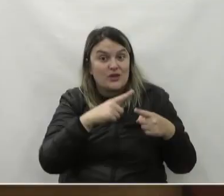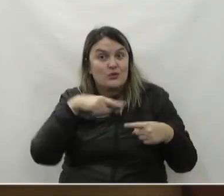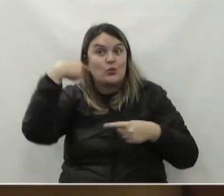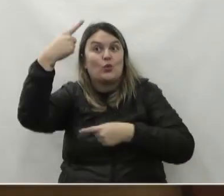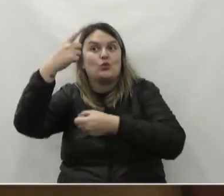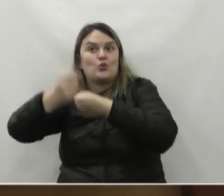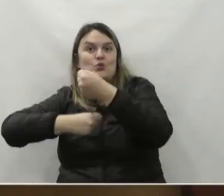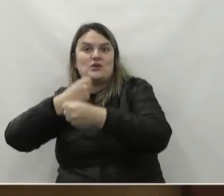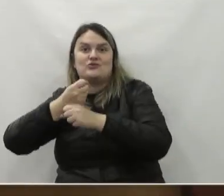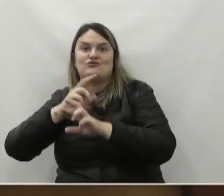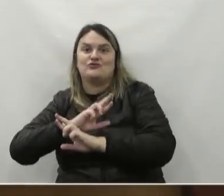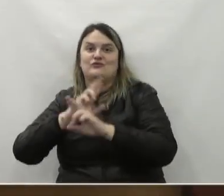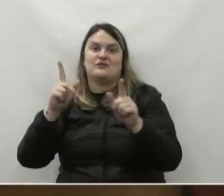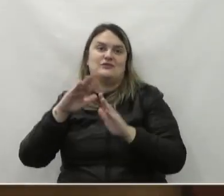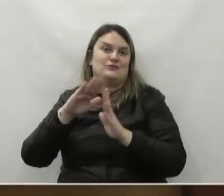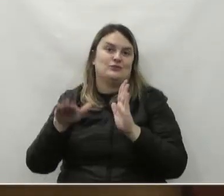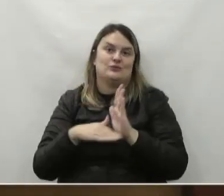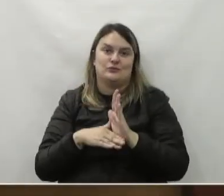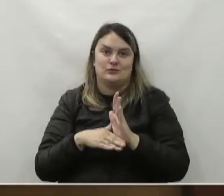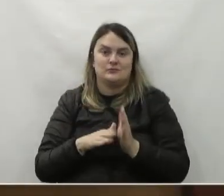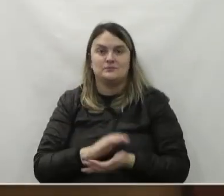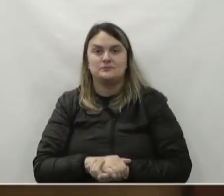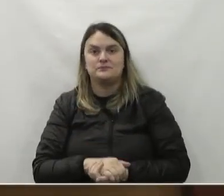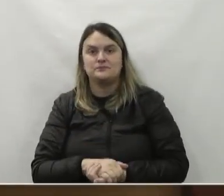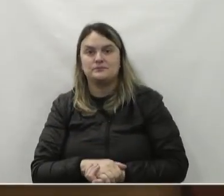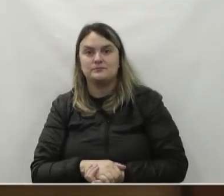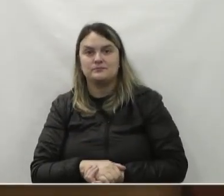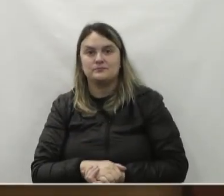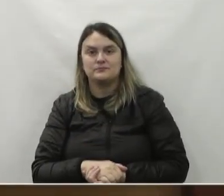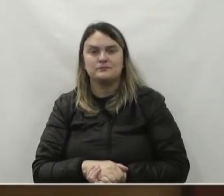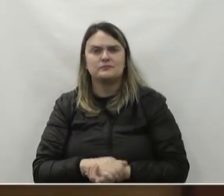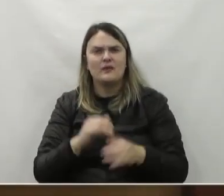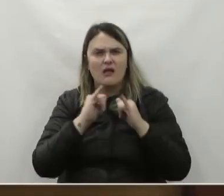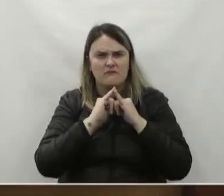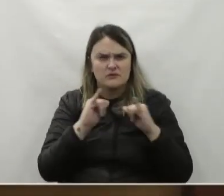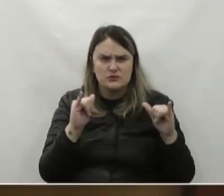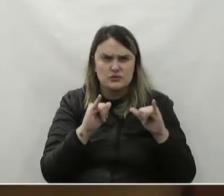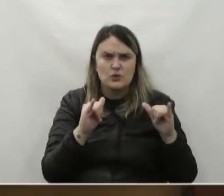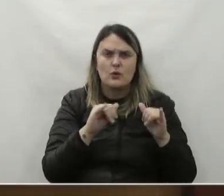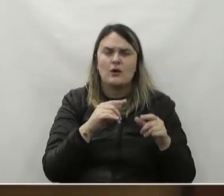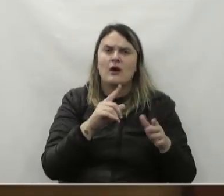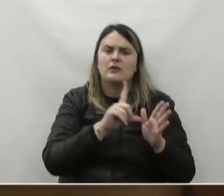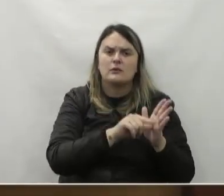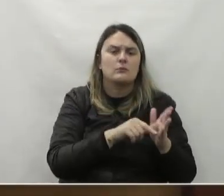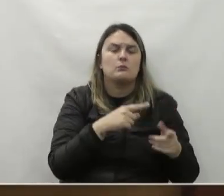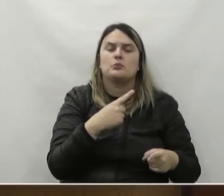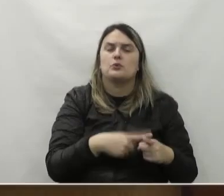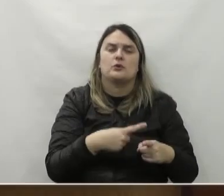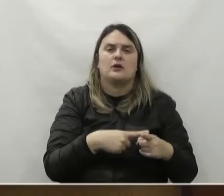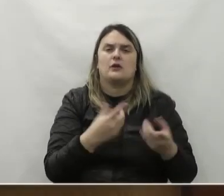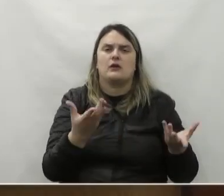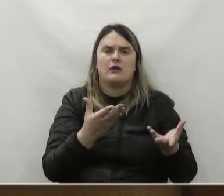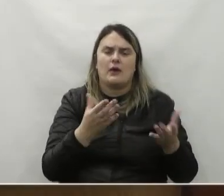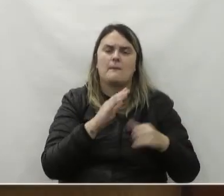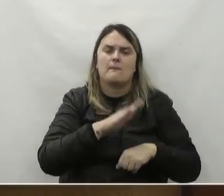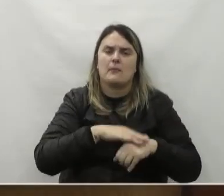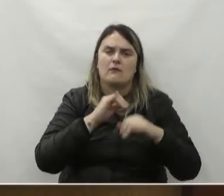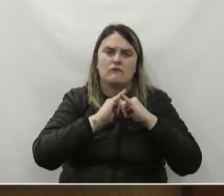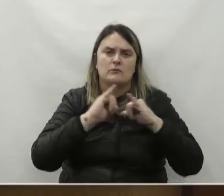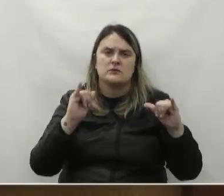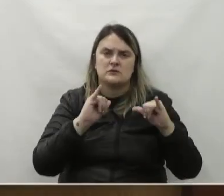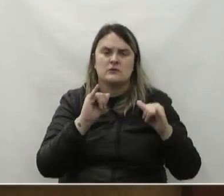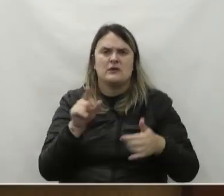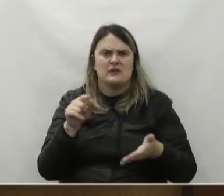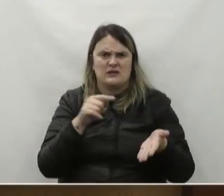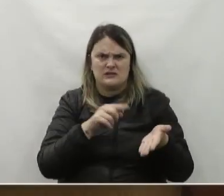né? Então, se tem a notícia do atraso por causa de determinada situação, que se passe, né? O valor